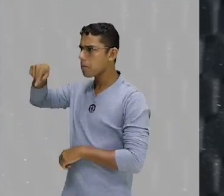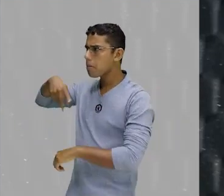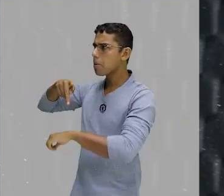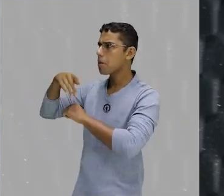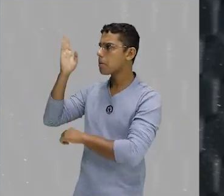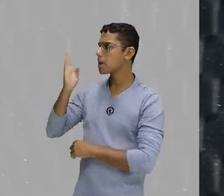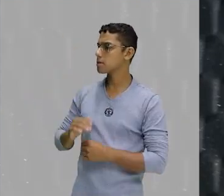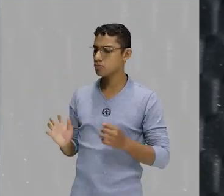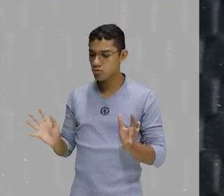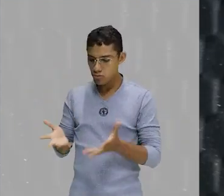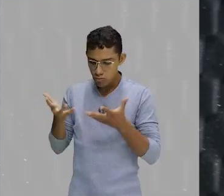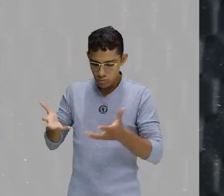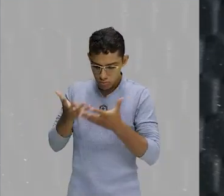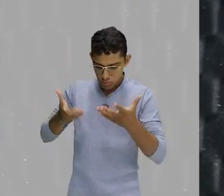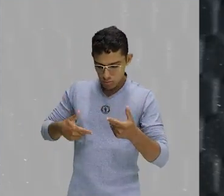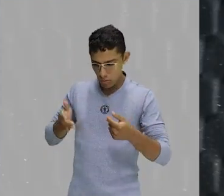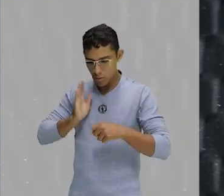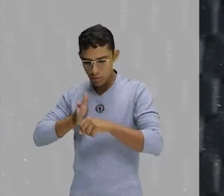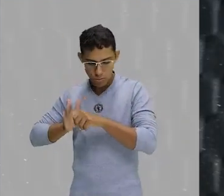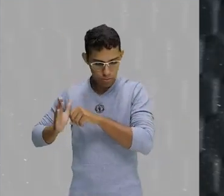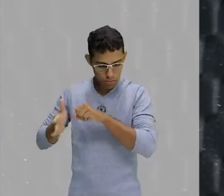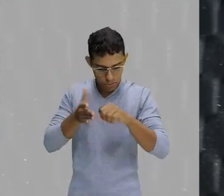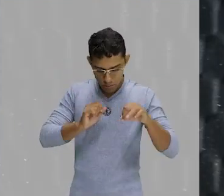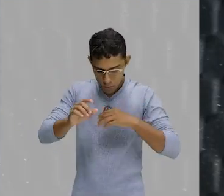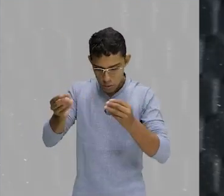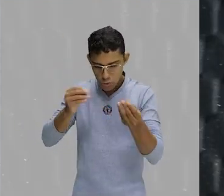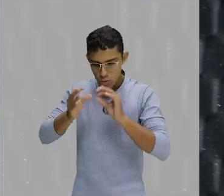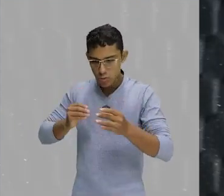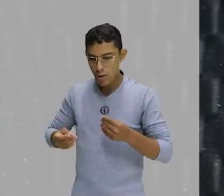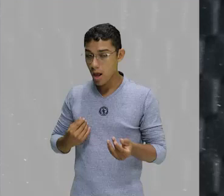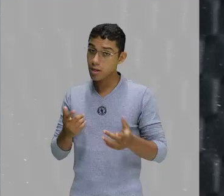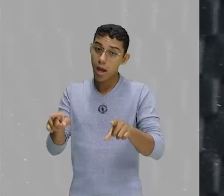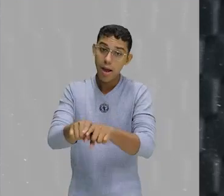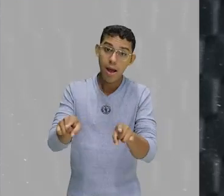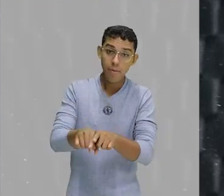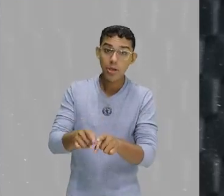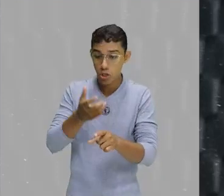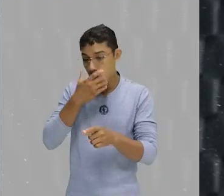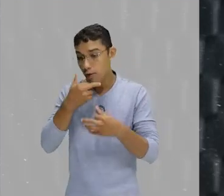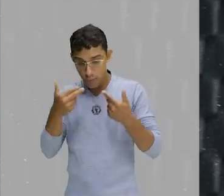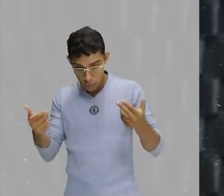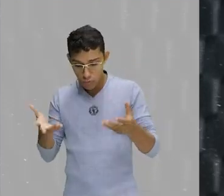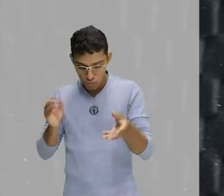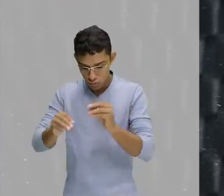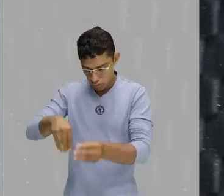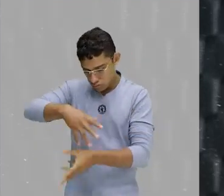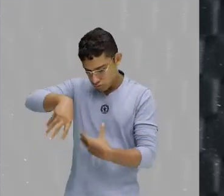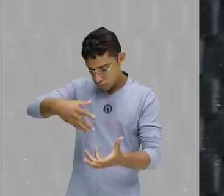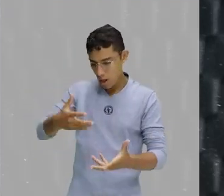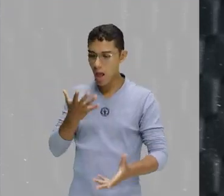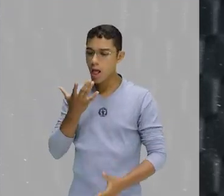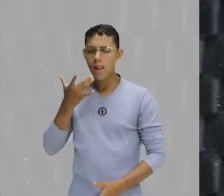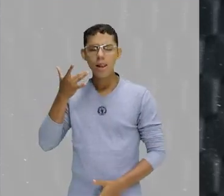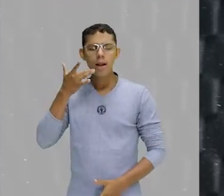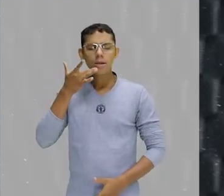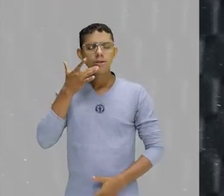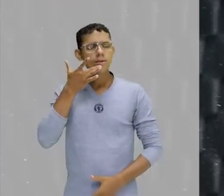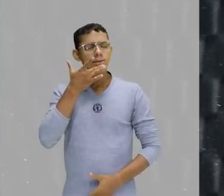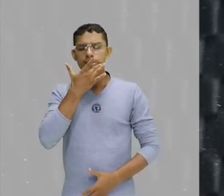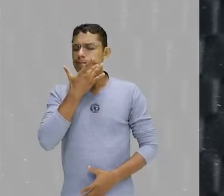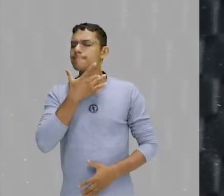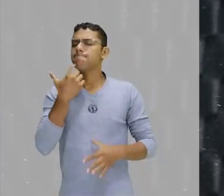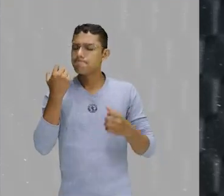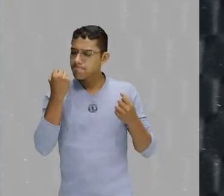você corta lá umas verduras, uns legumes, coloca uns pedacinhos de fruta e é uma delícia, tá? Mas salada na Espanha